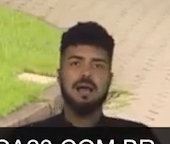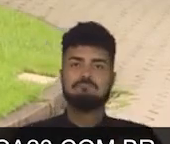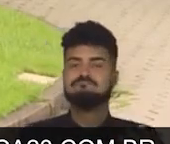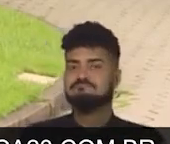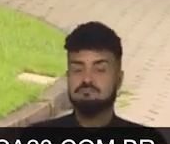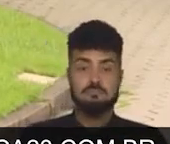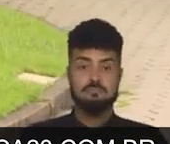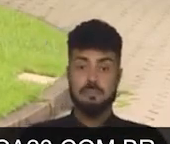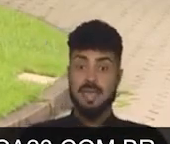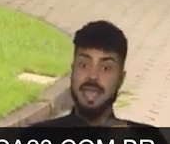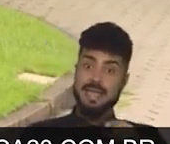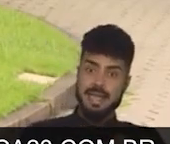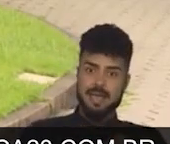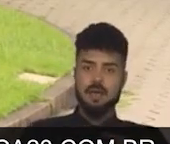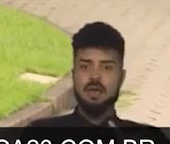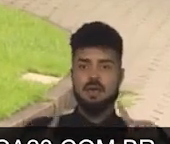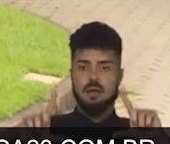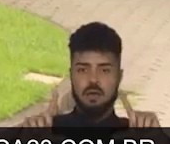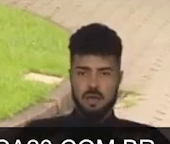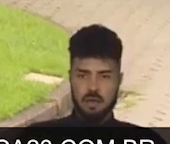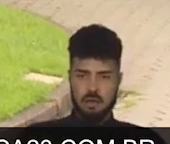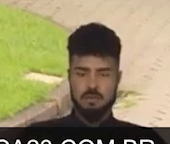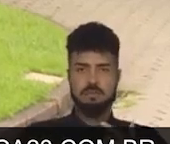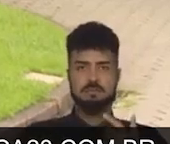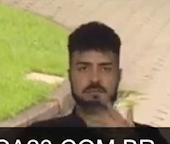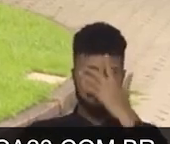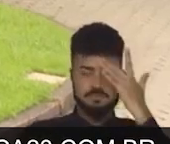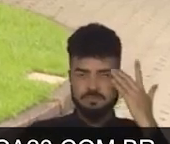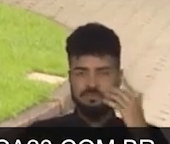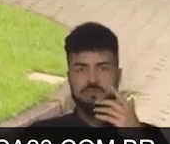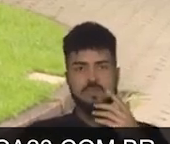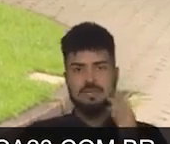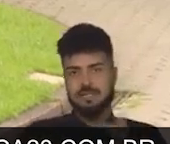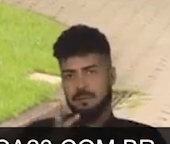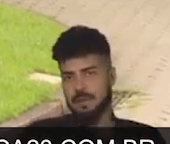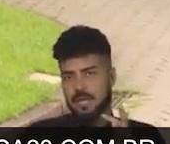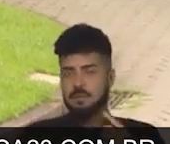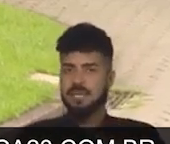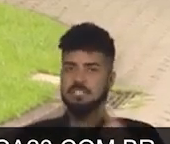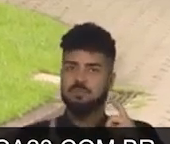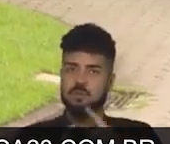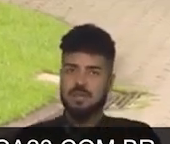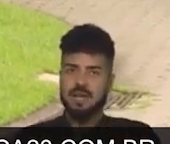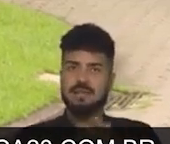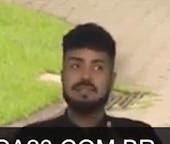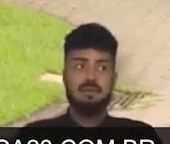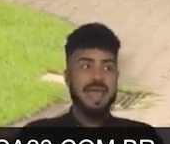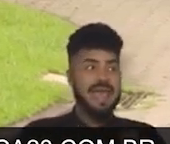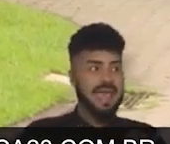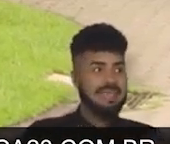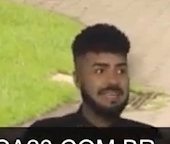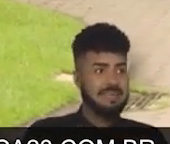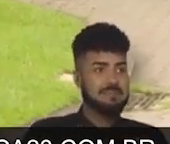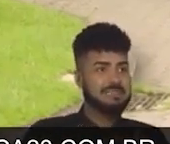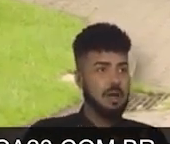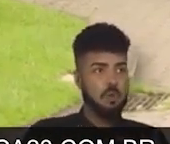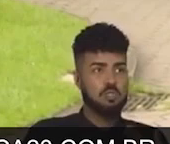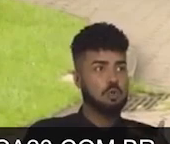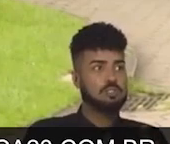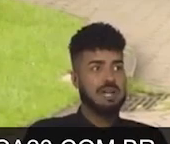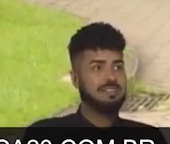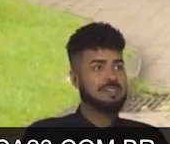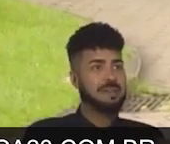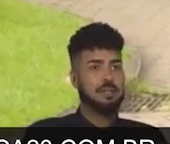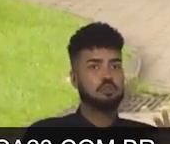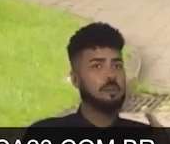sendo substancialmente diminuídos por conta da dificuldade do acesso, né? Todo o deslocamento das equipes de saúde no enfrentamento da Covid. E também